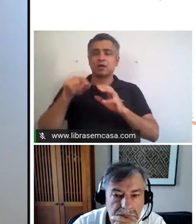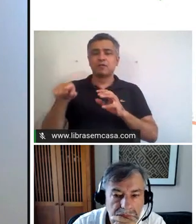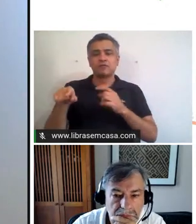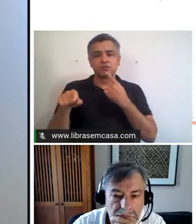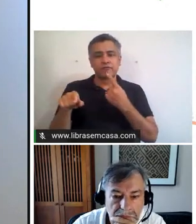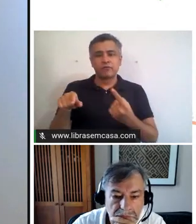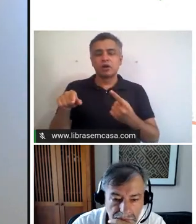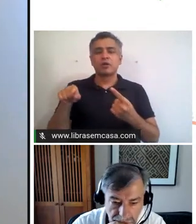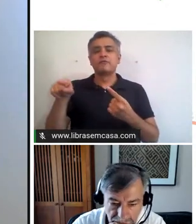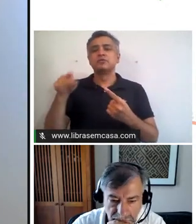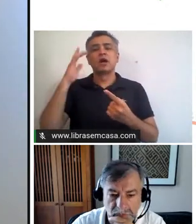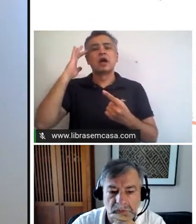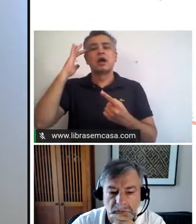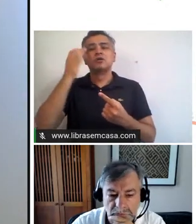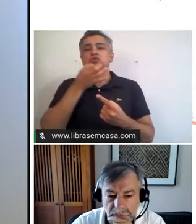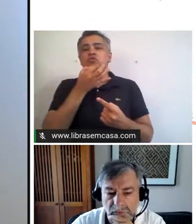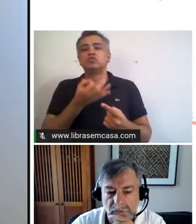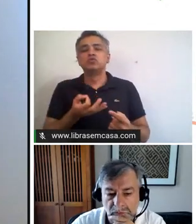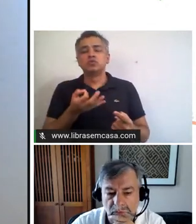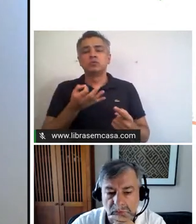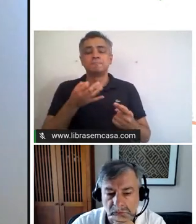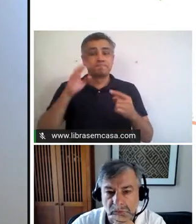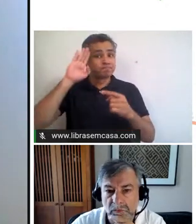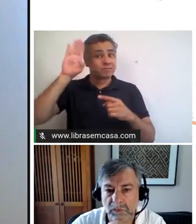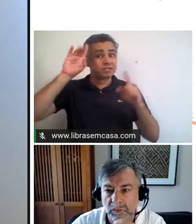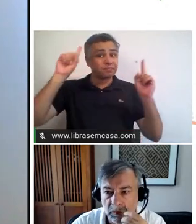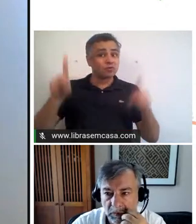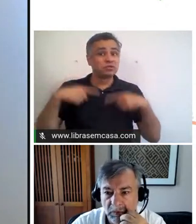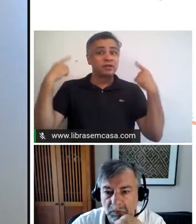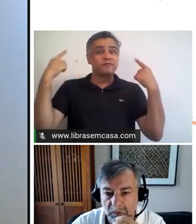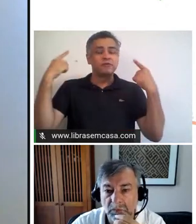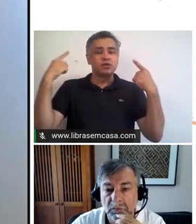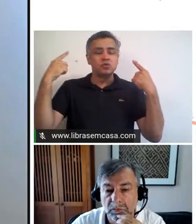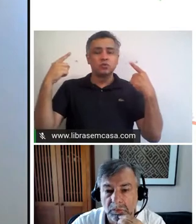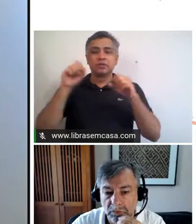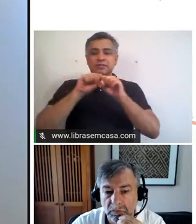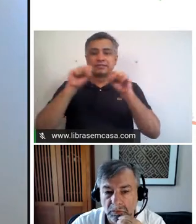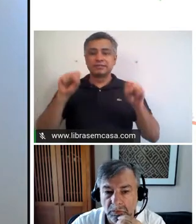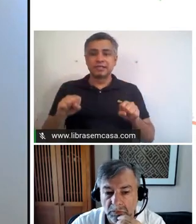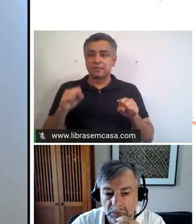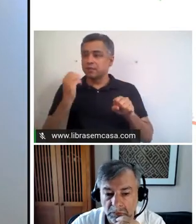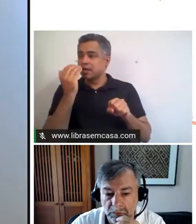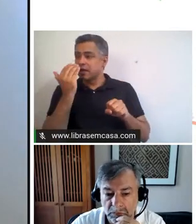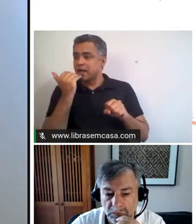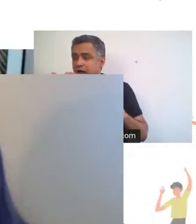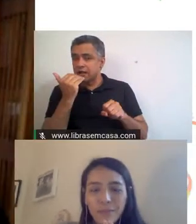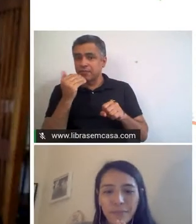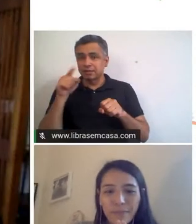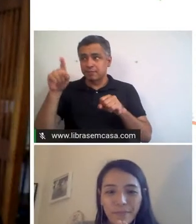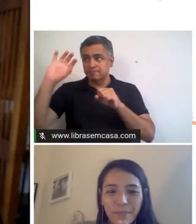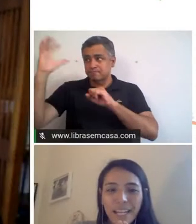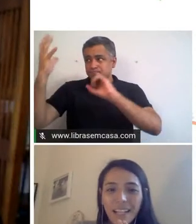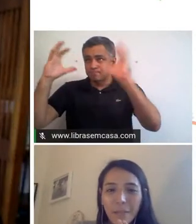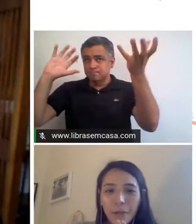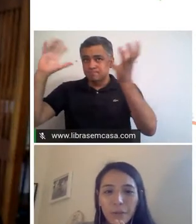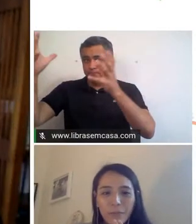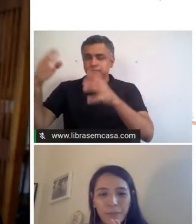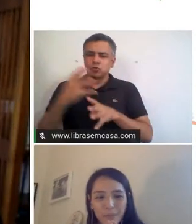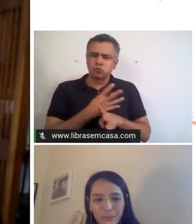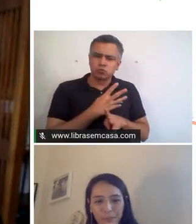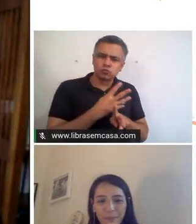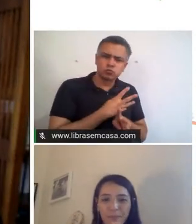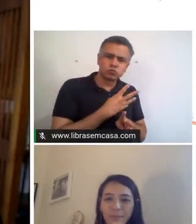principais desafios para que a gente possa ter um sistema alimentar que seja resiliente às mudanças climáticas e também mais saudável. Obrigada,